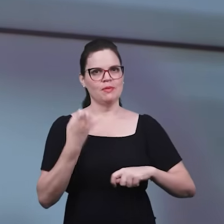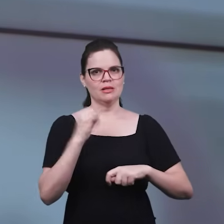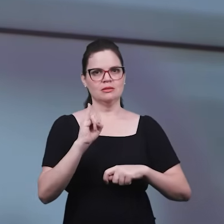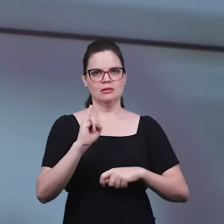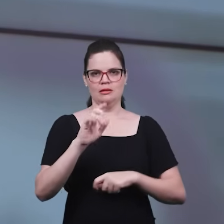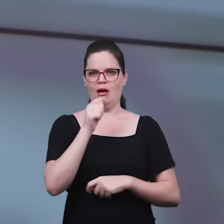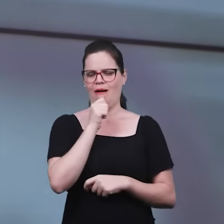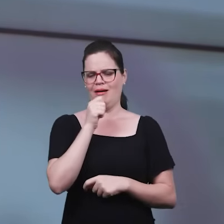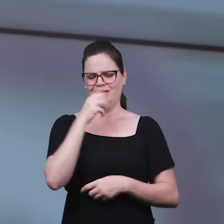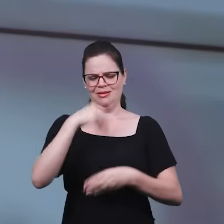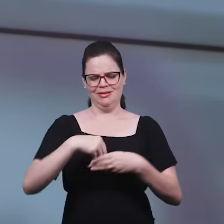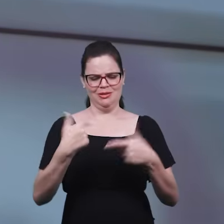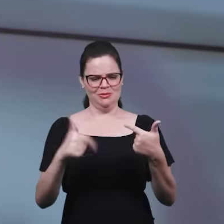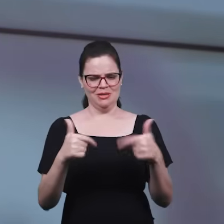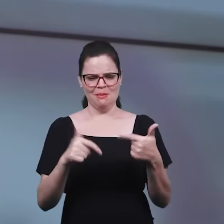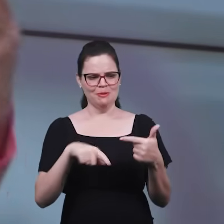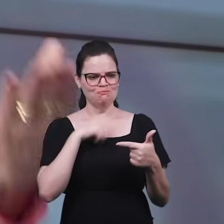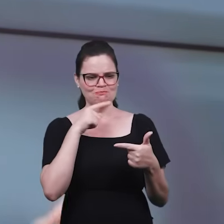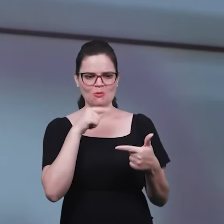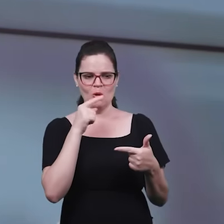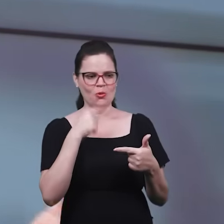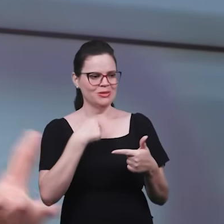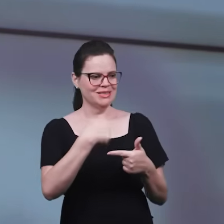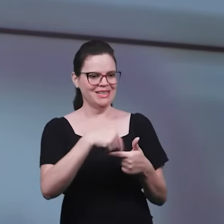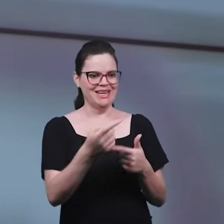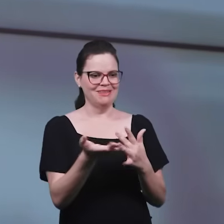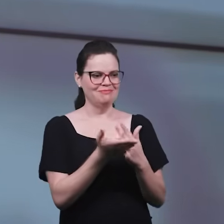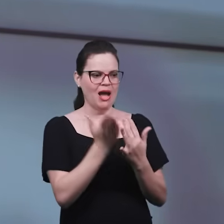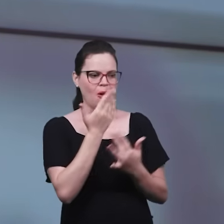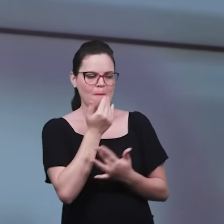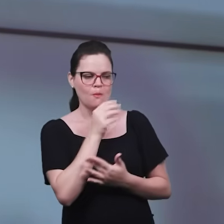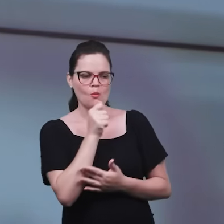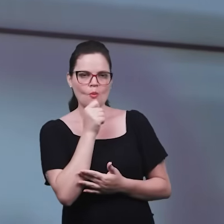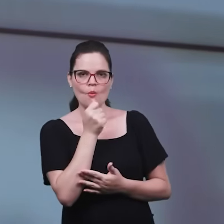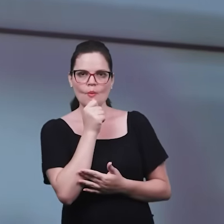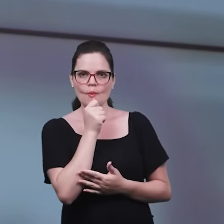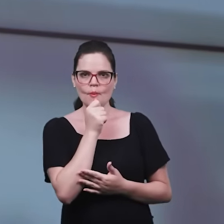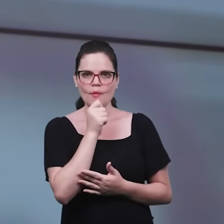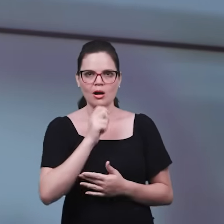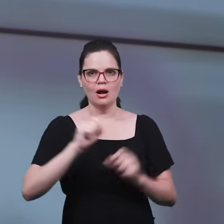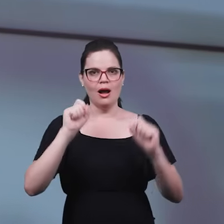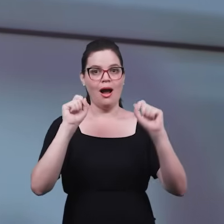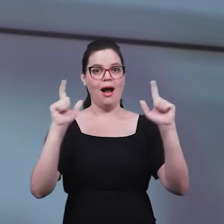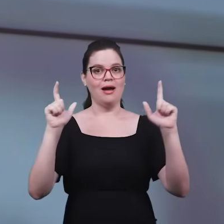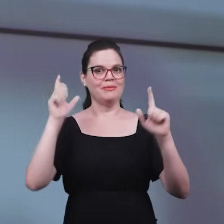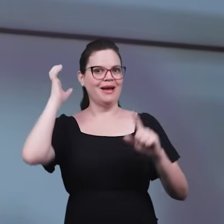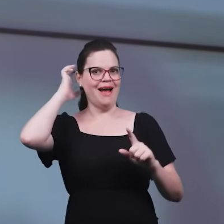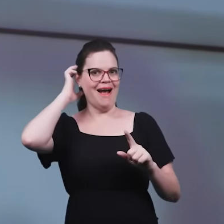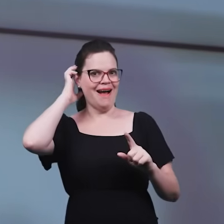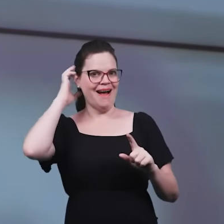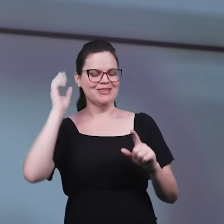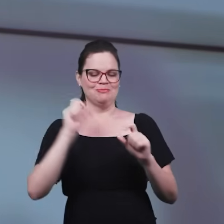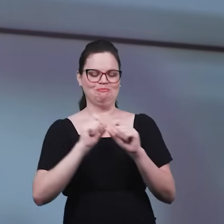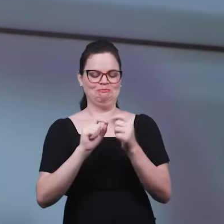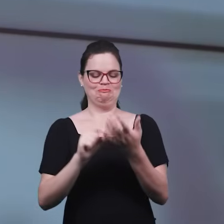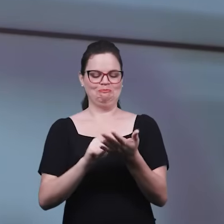no serviço, não deu o seu horário para sair, horário de almoço para ir ao culto, ligue na rádio e você vai participar. O importante